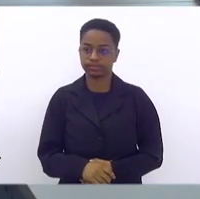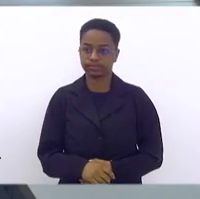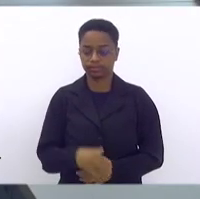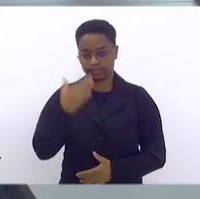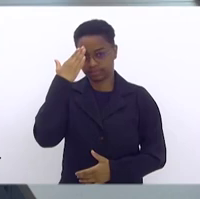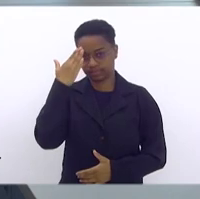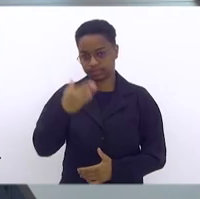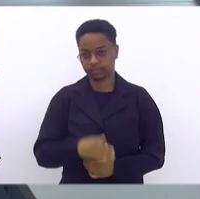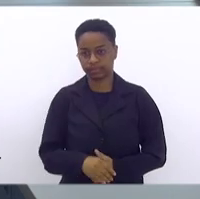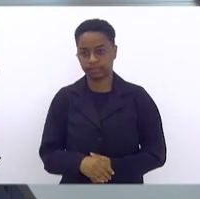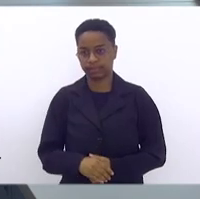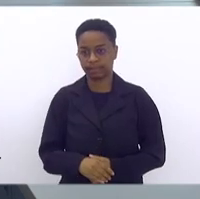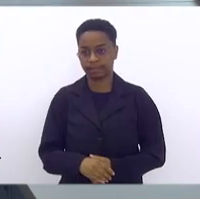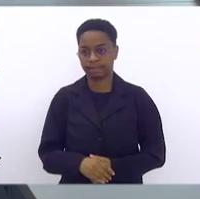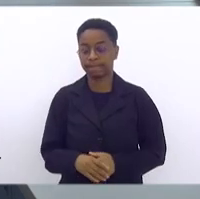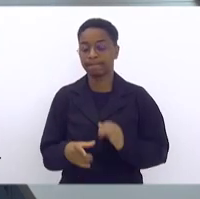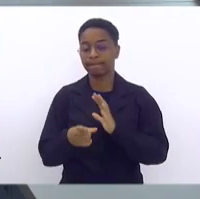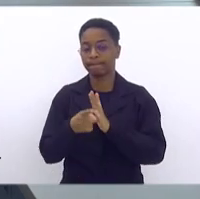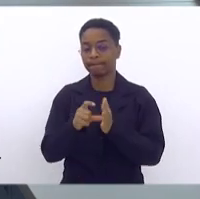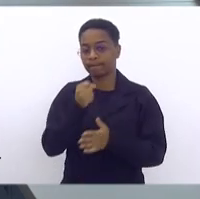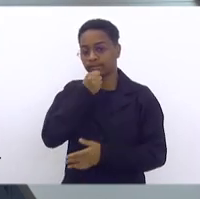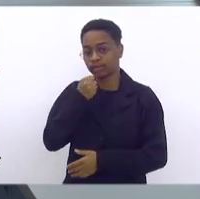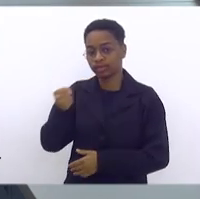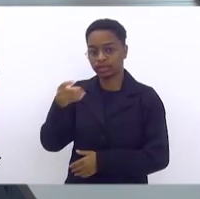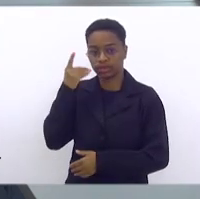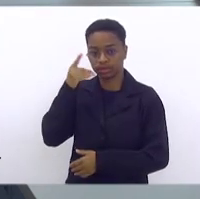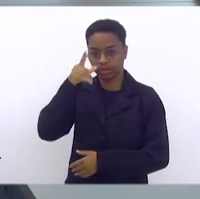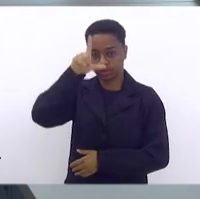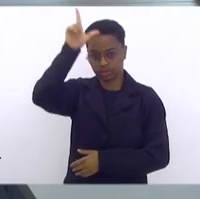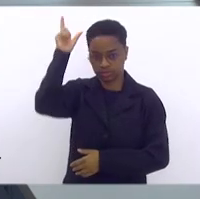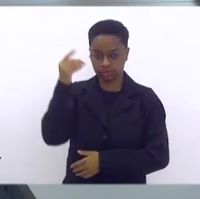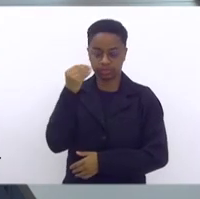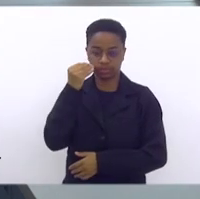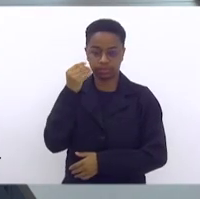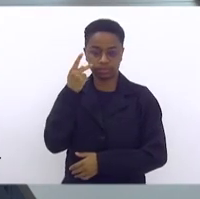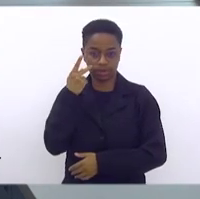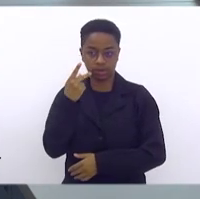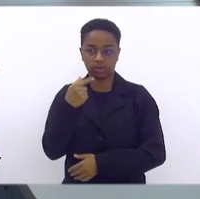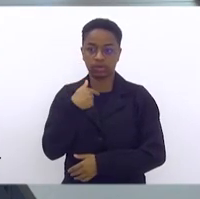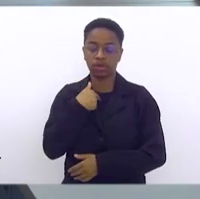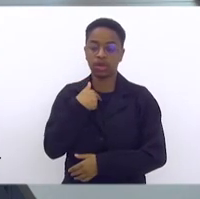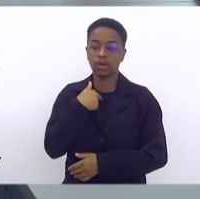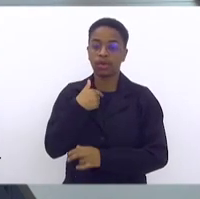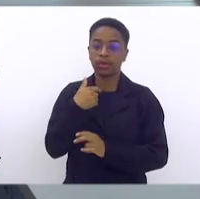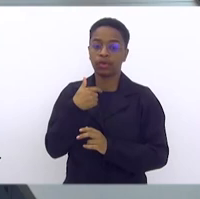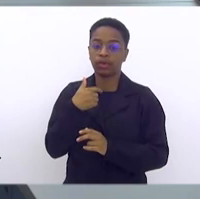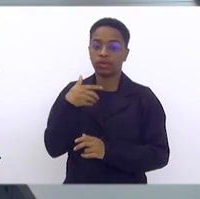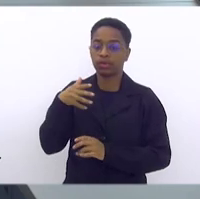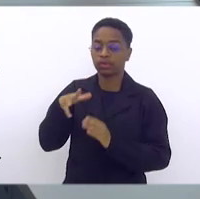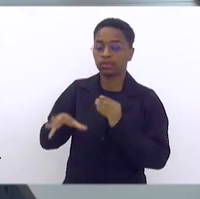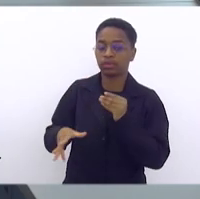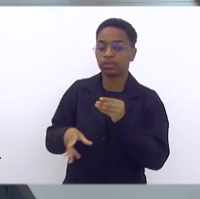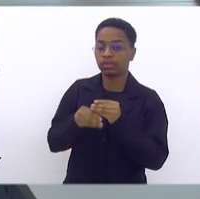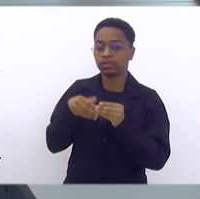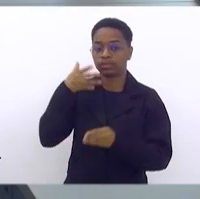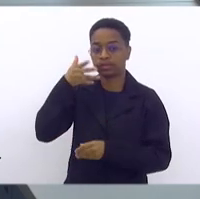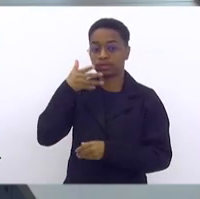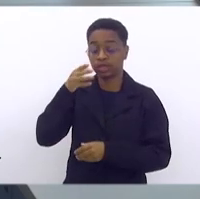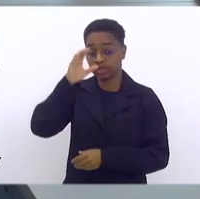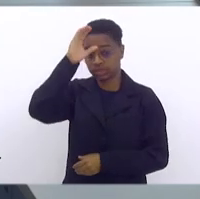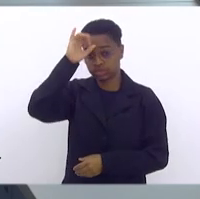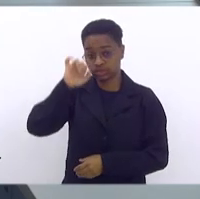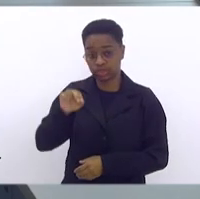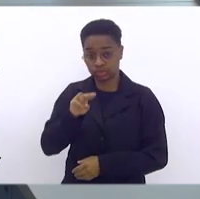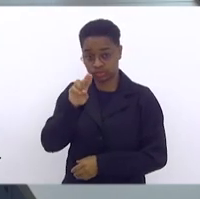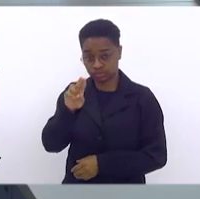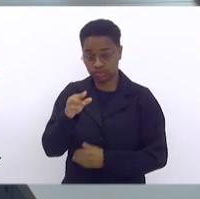Obrigado. Obrigada. Antes de passar para o deputado Luiz Paulo, só fazer uma observação aqui. A deputada Tia Ju está, nesse momento, recebendo